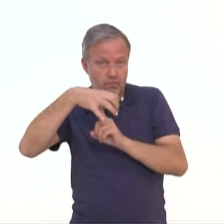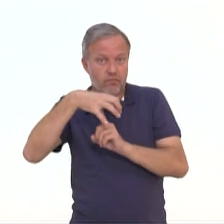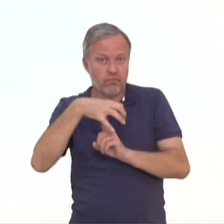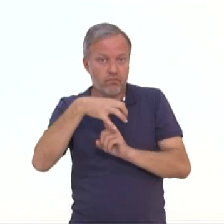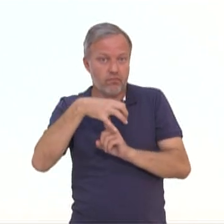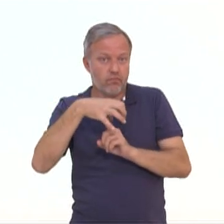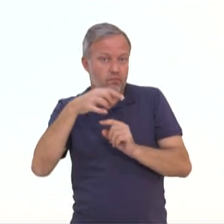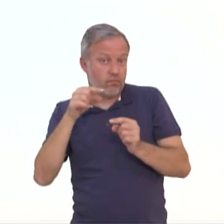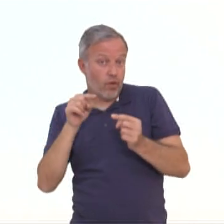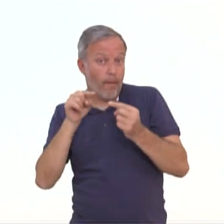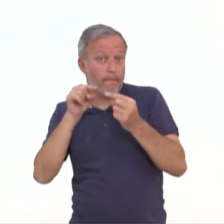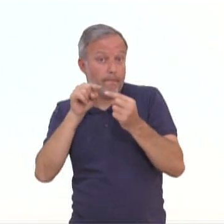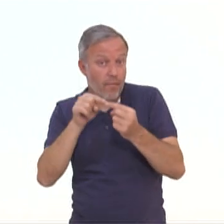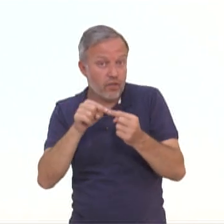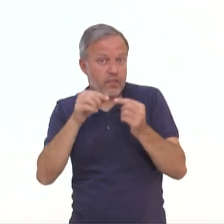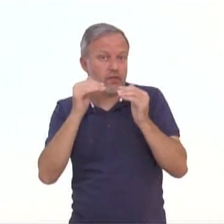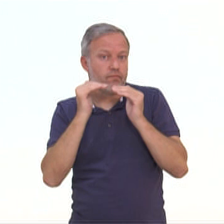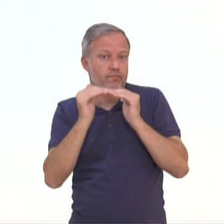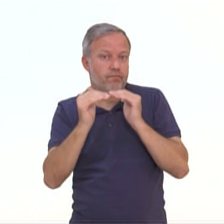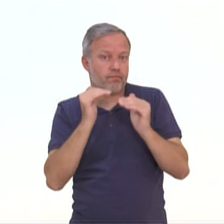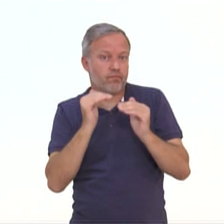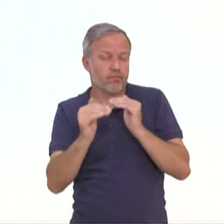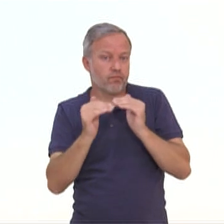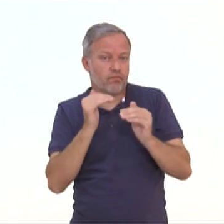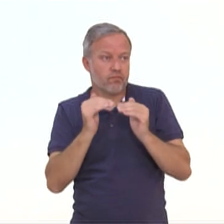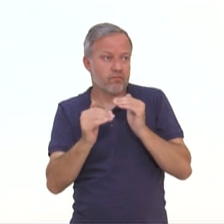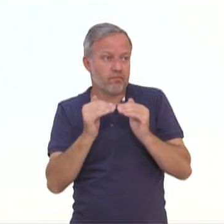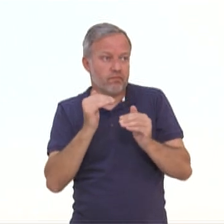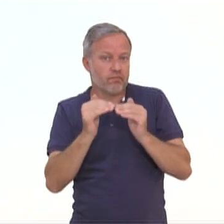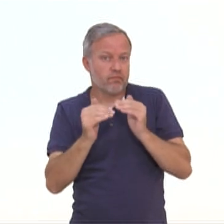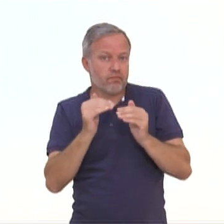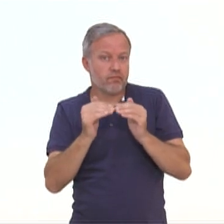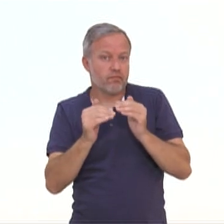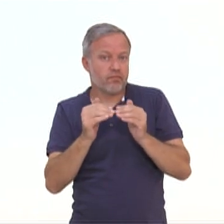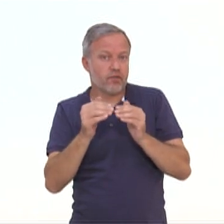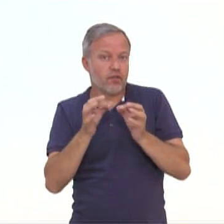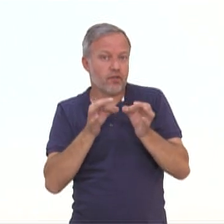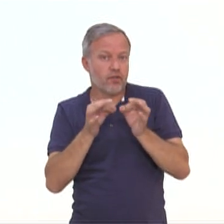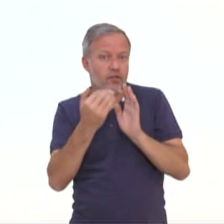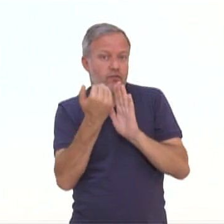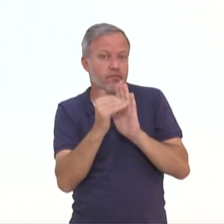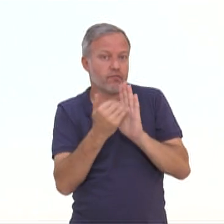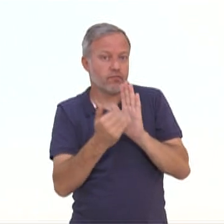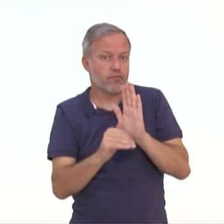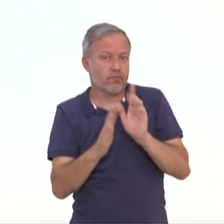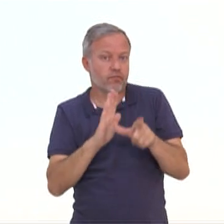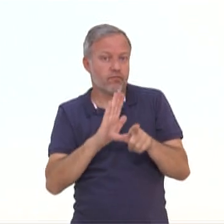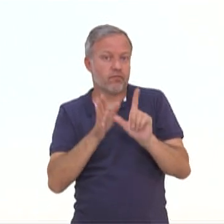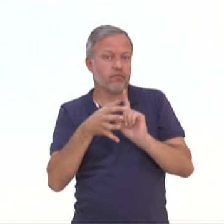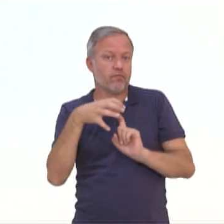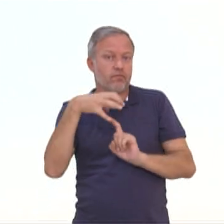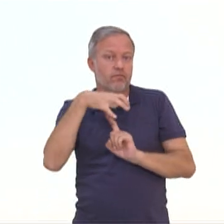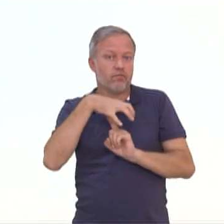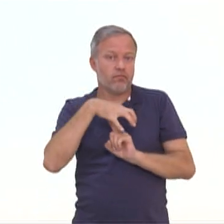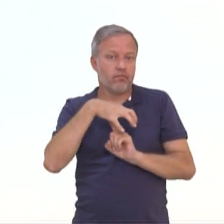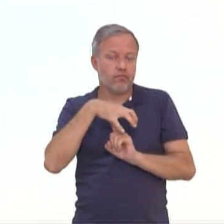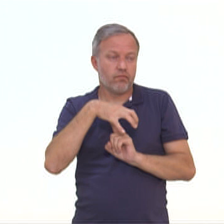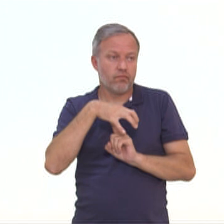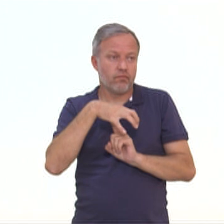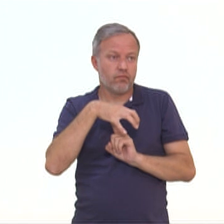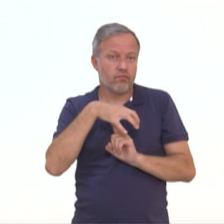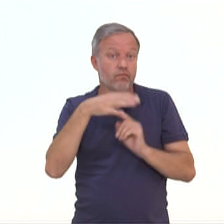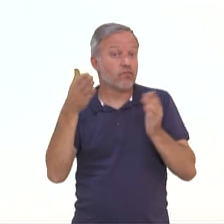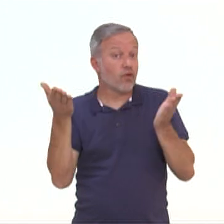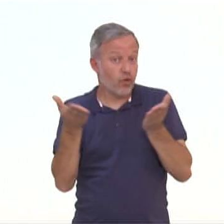uma semelhança entre fungos e plantas que justifique a antiga classificação dos fungos e uma diferença entre eles que justifica a